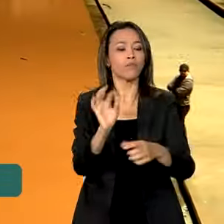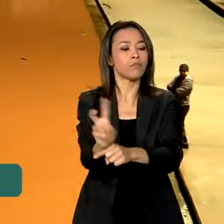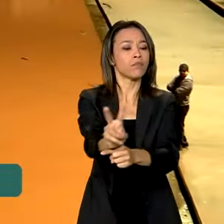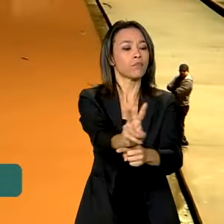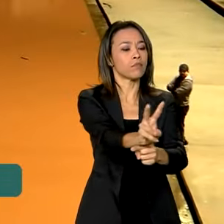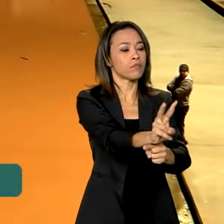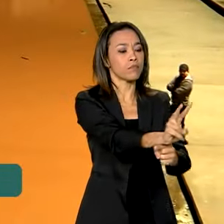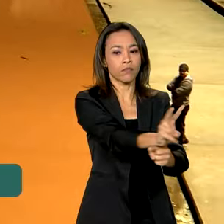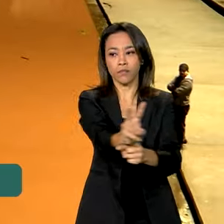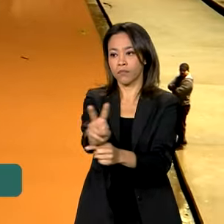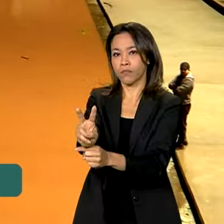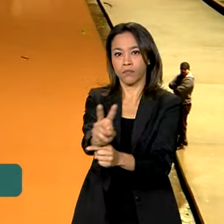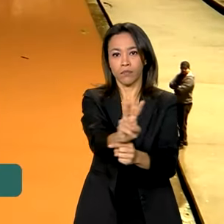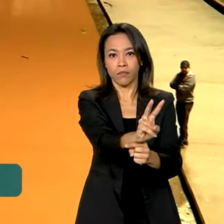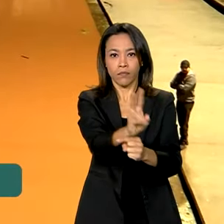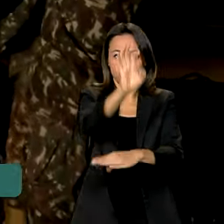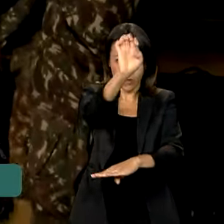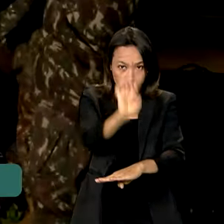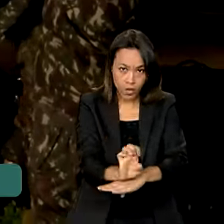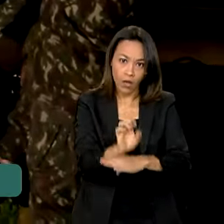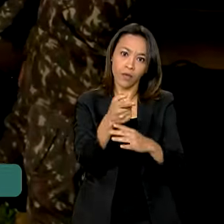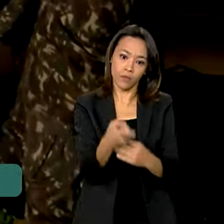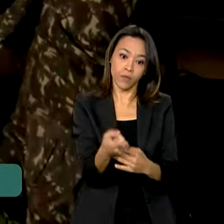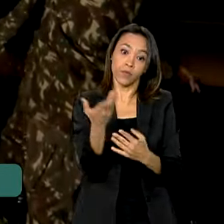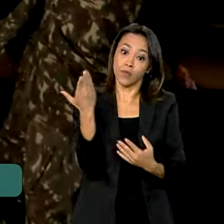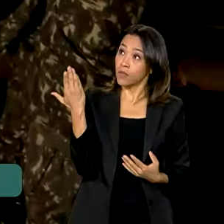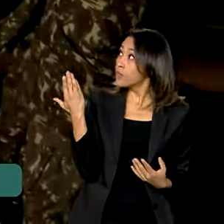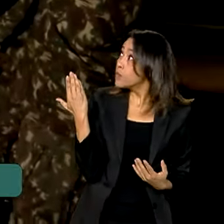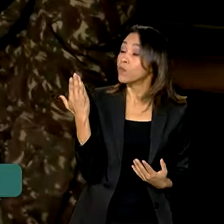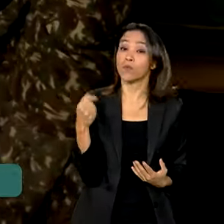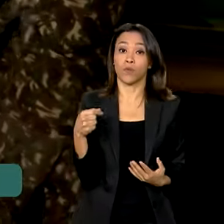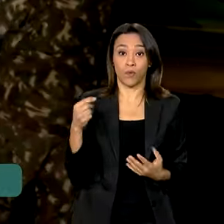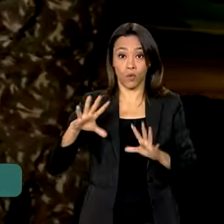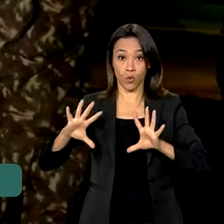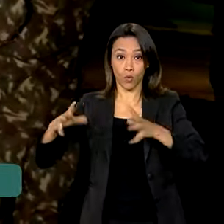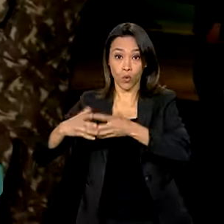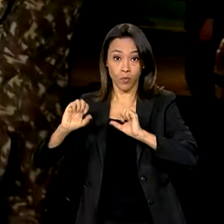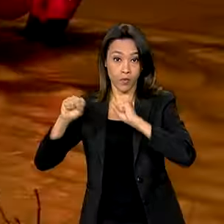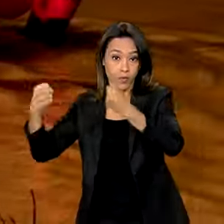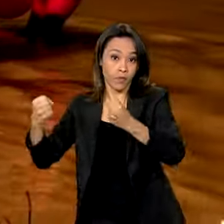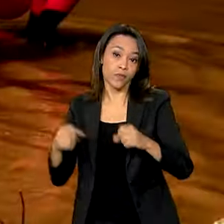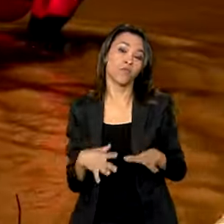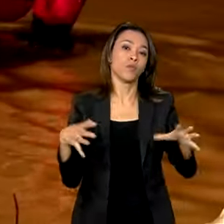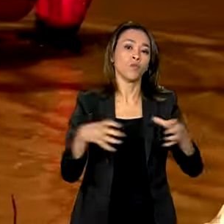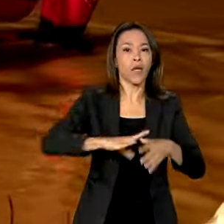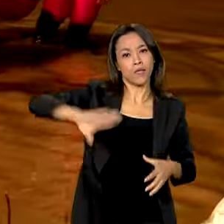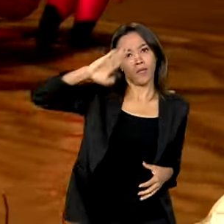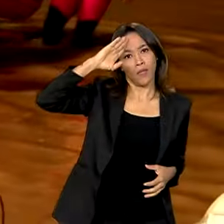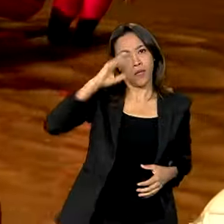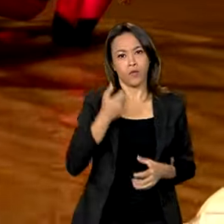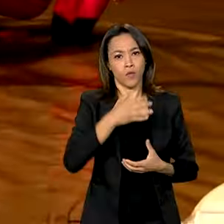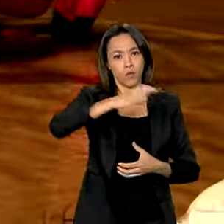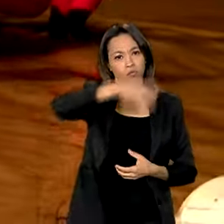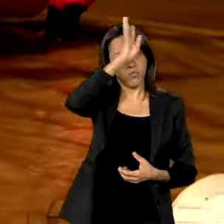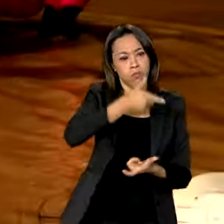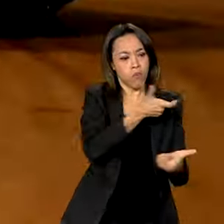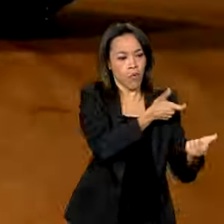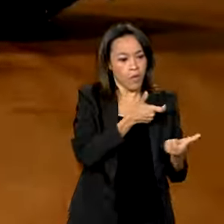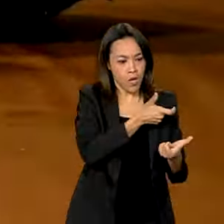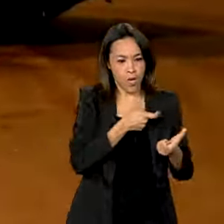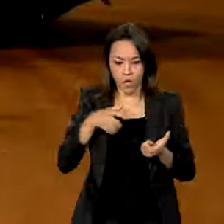policiamento ostensivo no estado. Enquanto isso, Defesa Civil, Exército, Bombeiros e outras